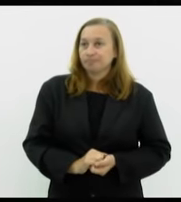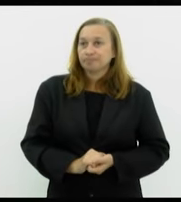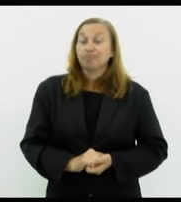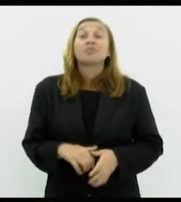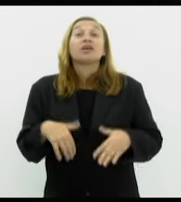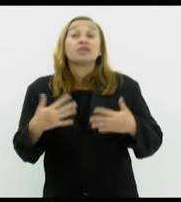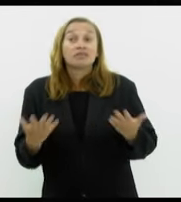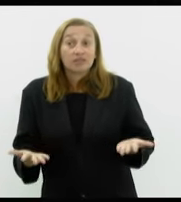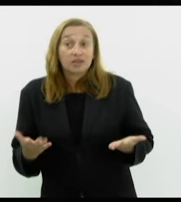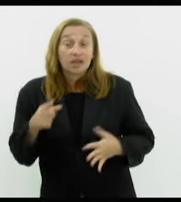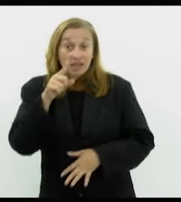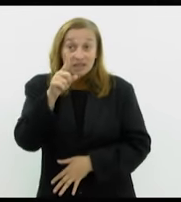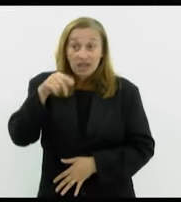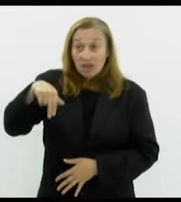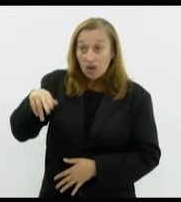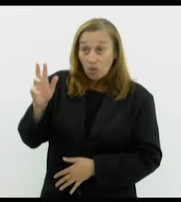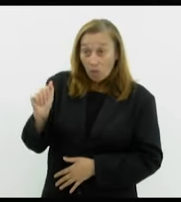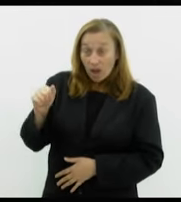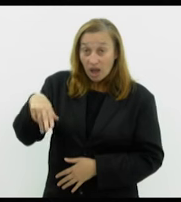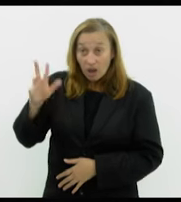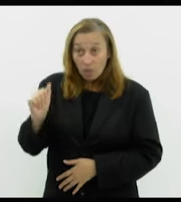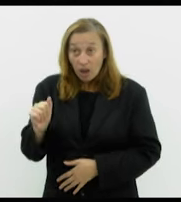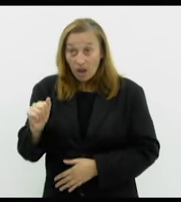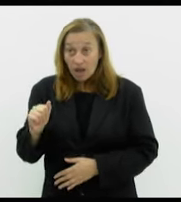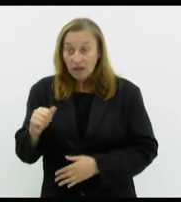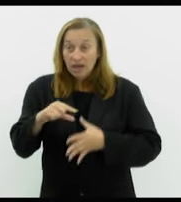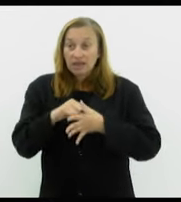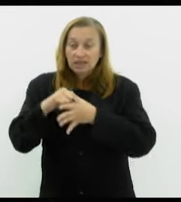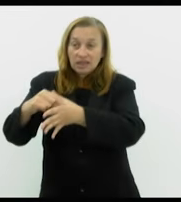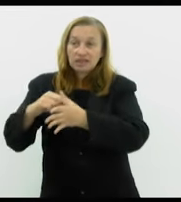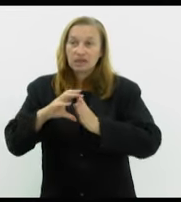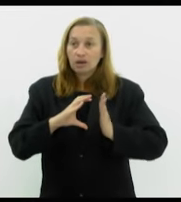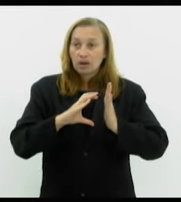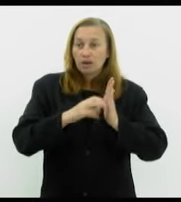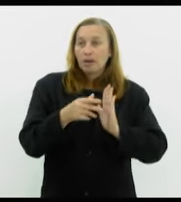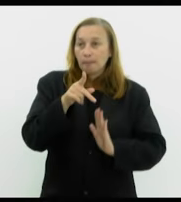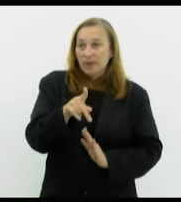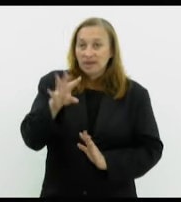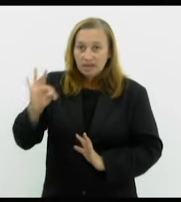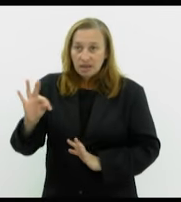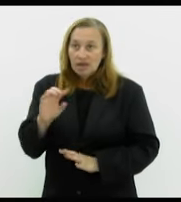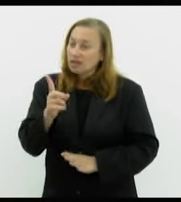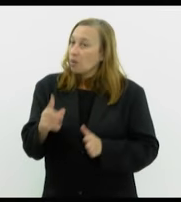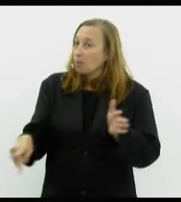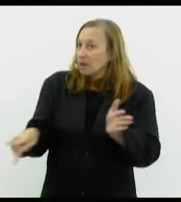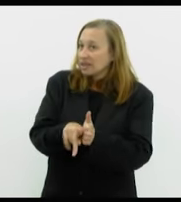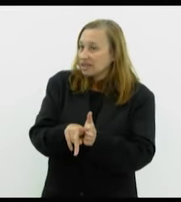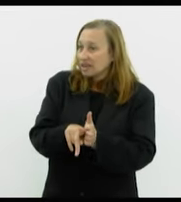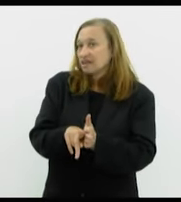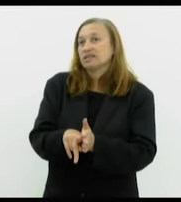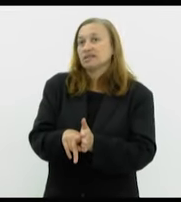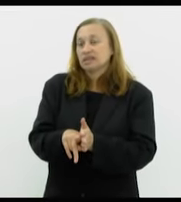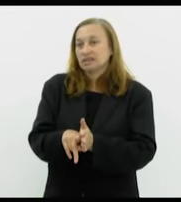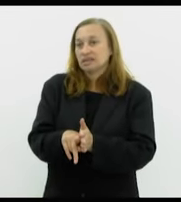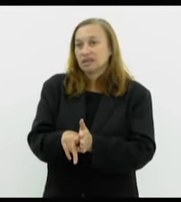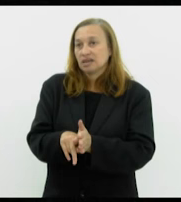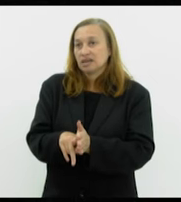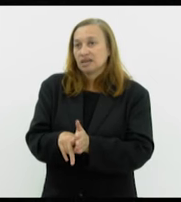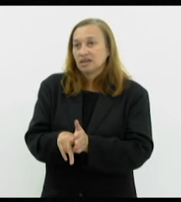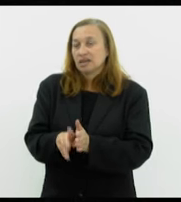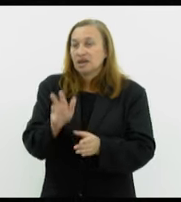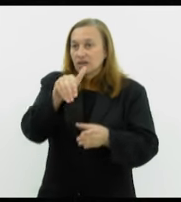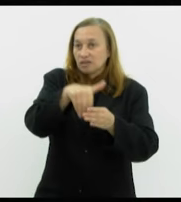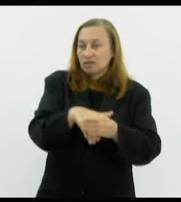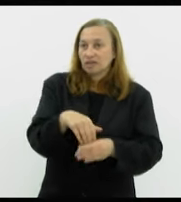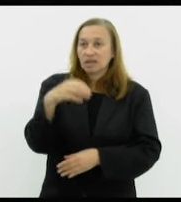Enfim, esse aqui é o áudio de uma das maiores lideranças do PT. Eu imagino que o PT não faça parte da coalizão em Niterói esse ano.